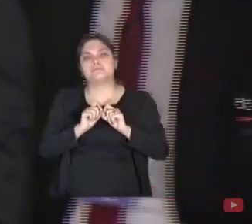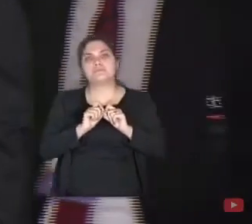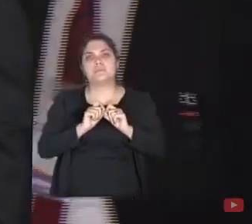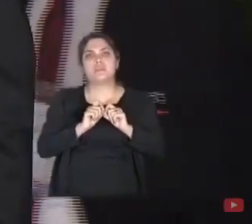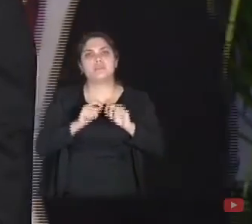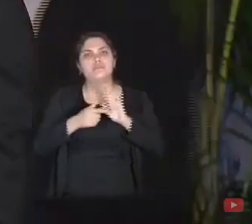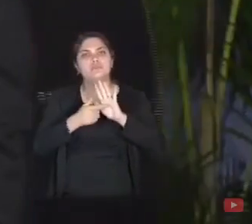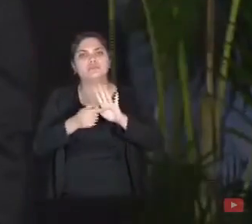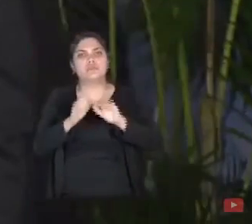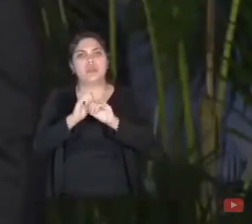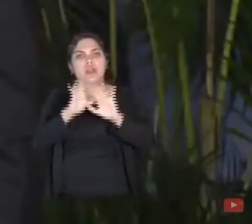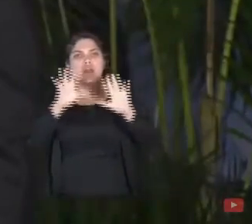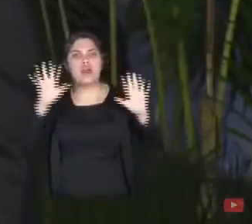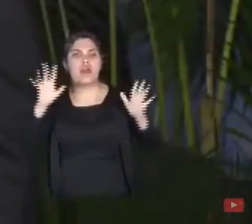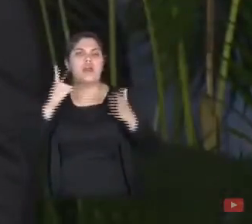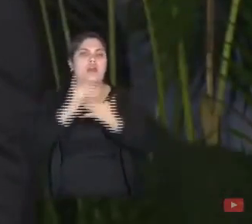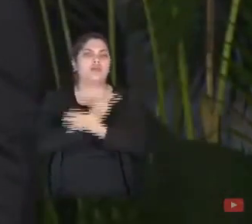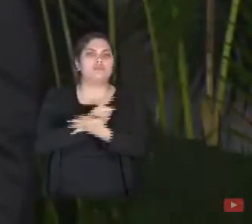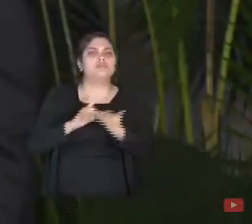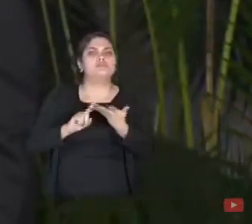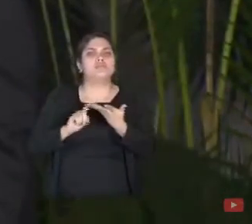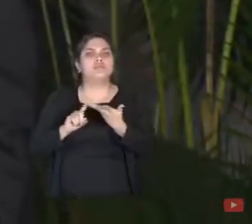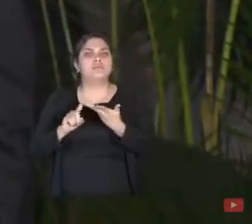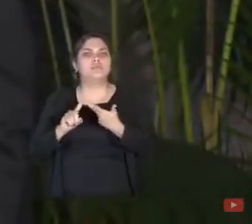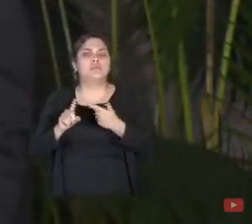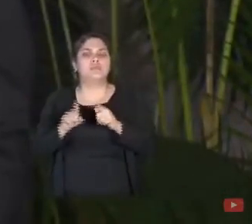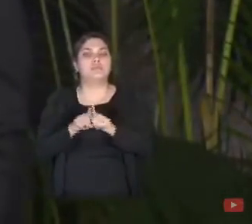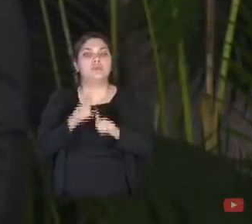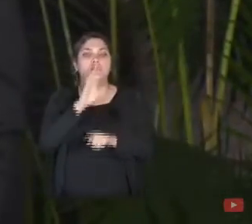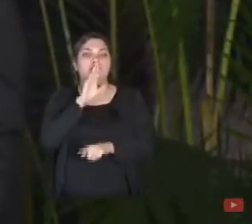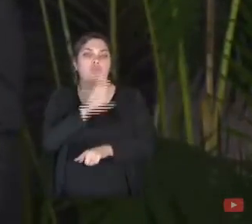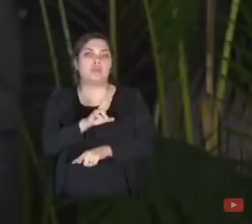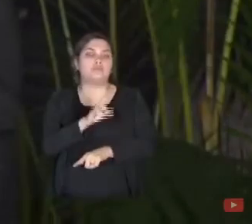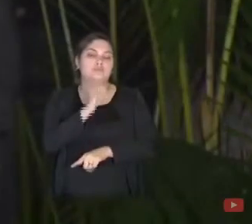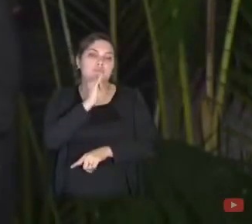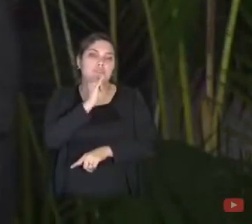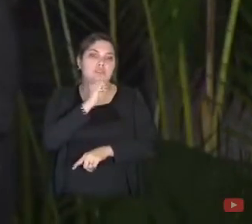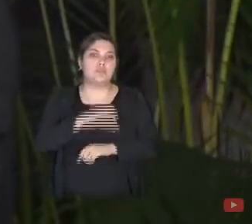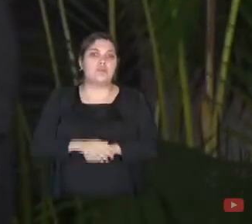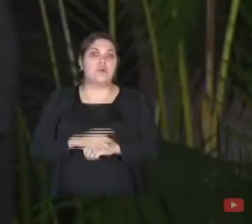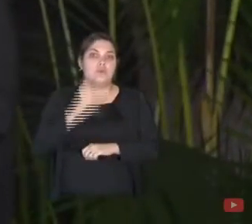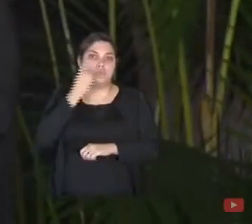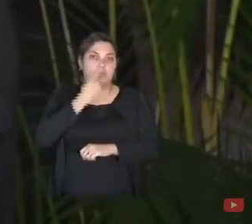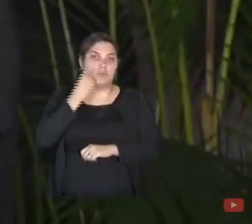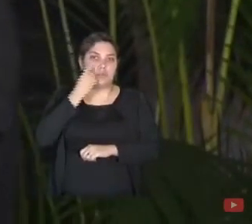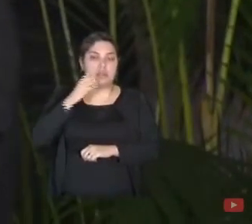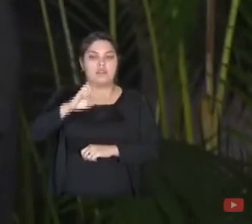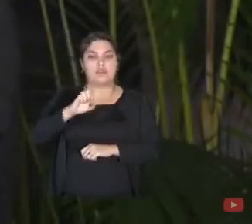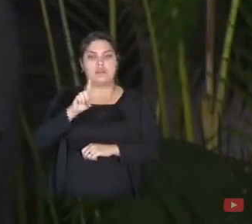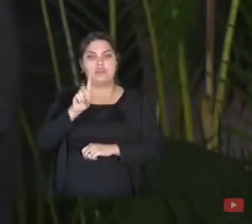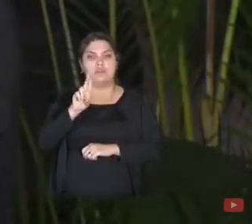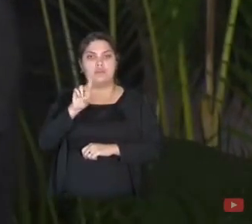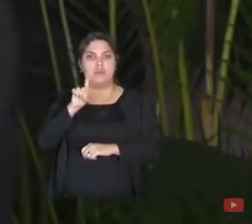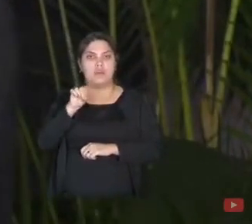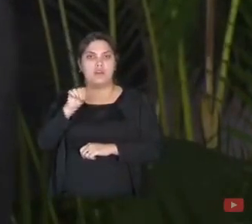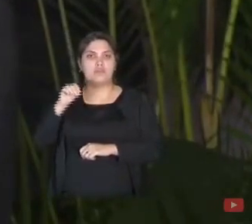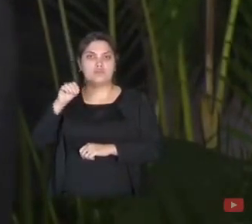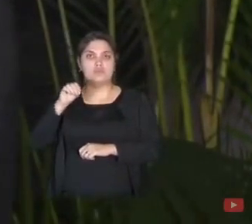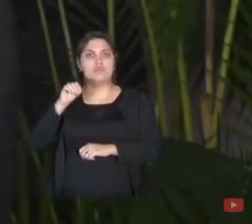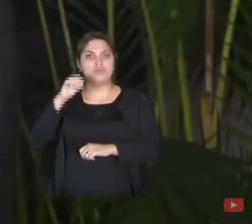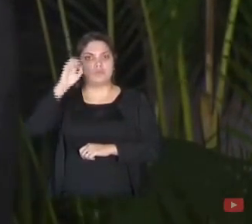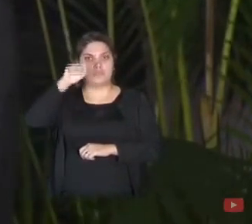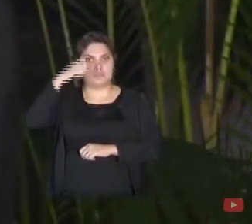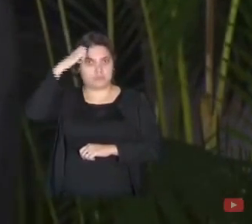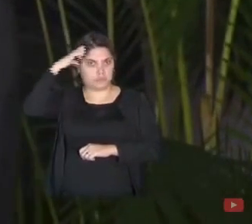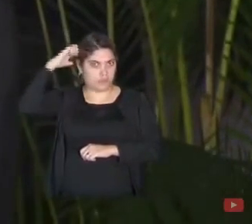da transparência e, né, do resultado, porque, por exemplo, o deputado Eduardo Bolsonaro, ele colocou o